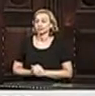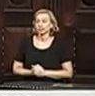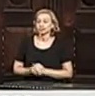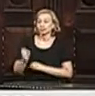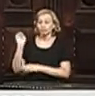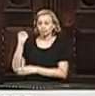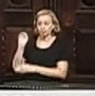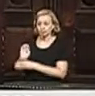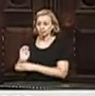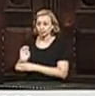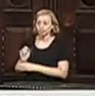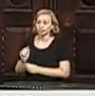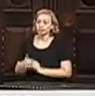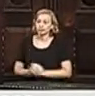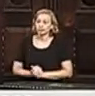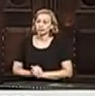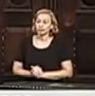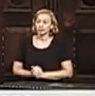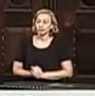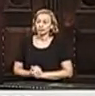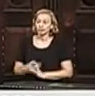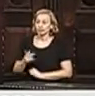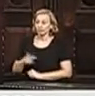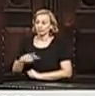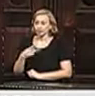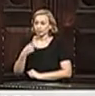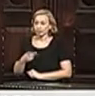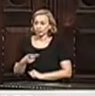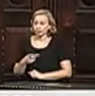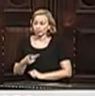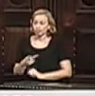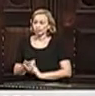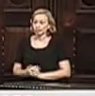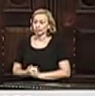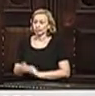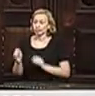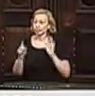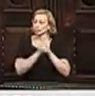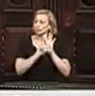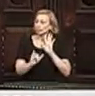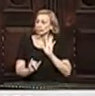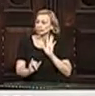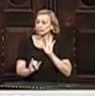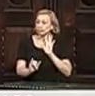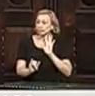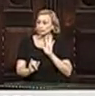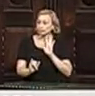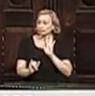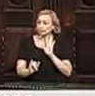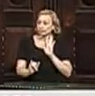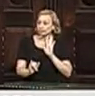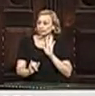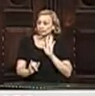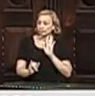Estado, que é aquele que diz que a lei tem que